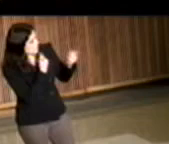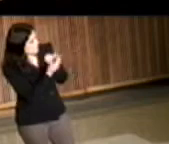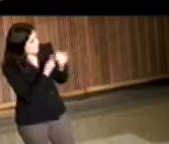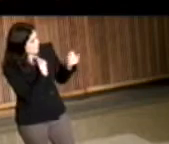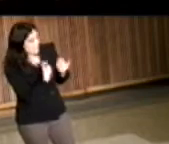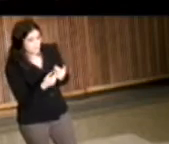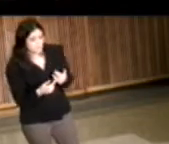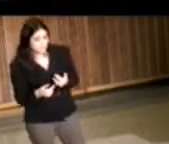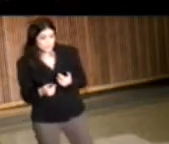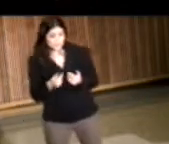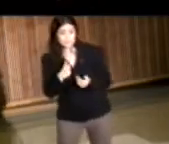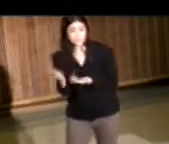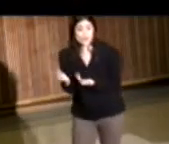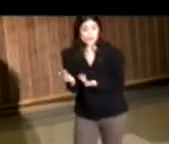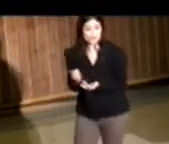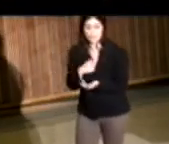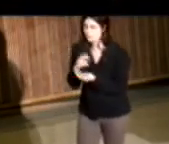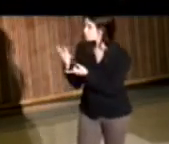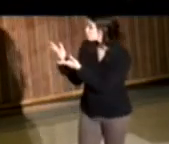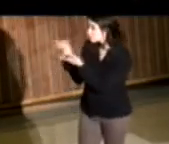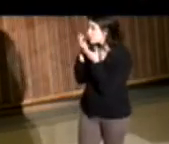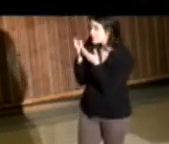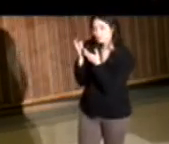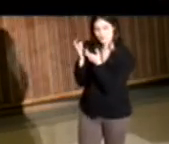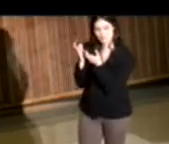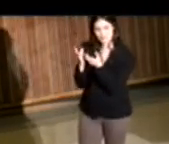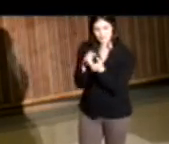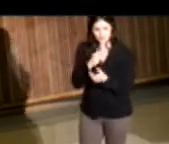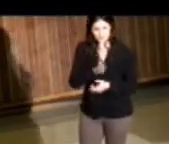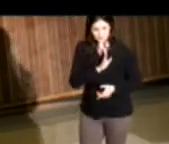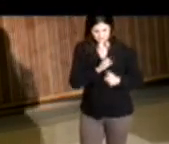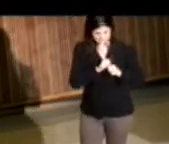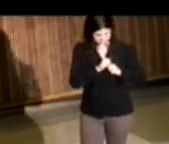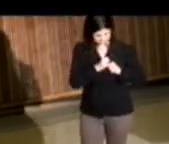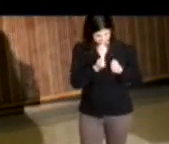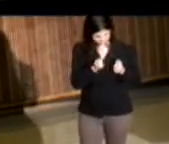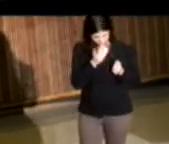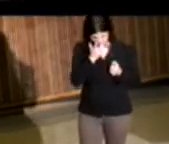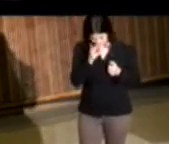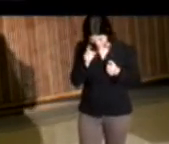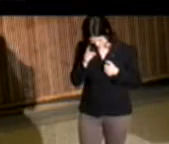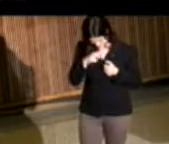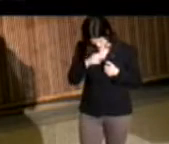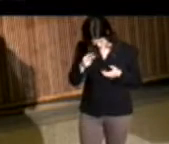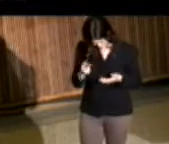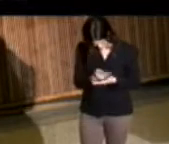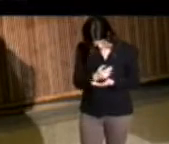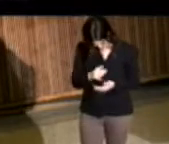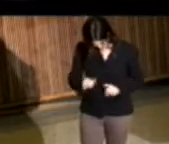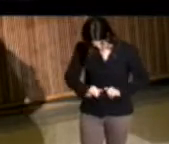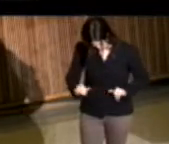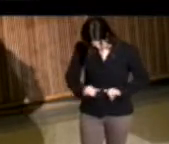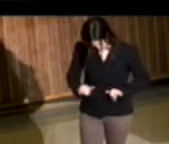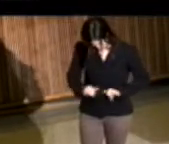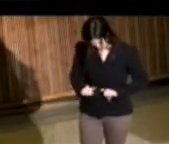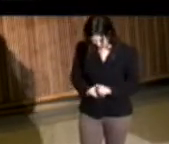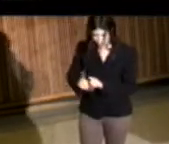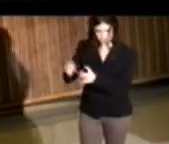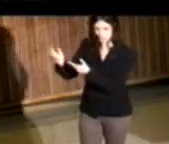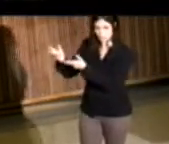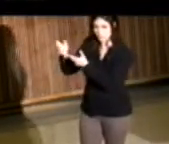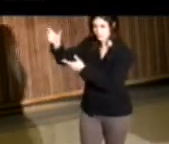nem percebia isso, porque quando a gente está com o coração ferido, a gente não consegue enxergar a dor do outro, a gente só enxerga a nossa.